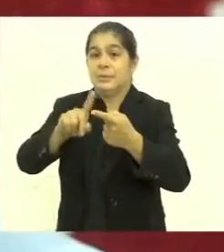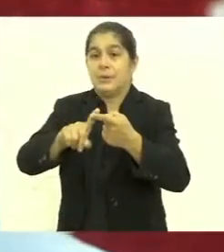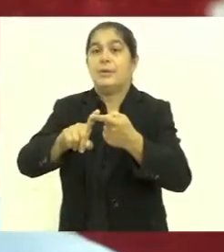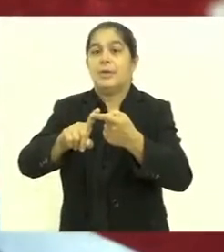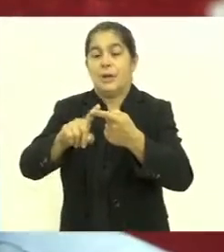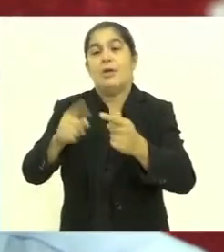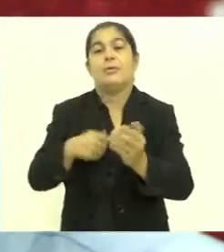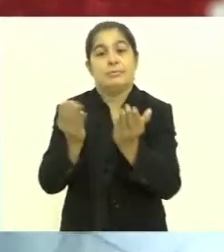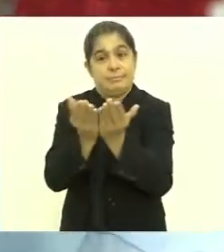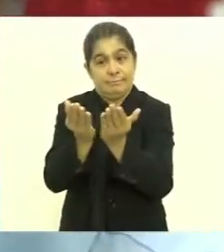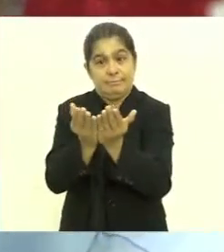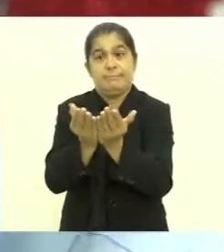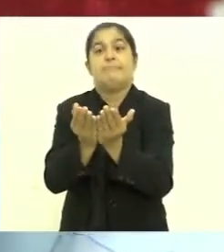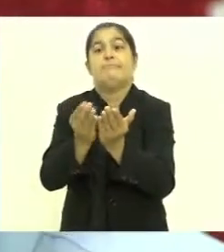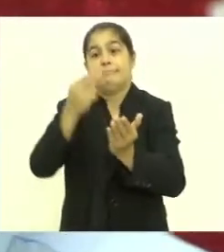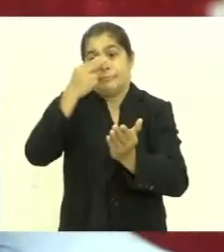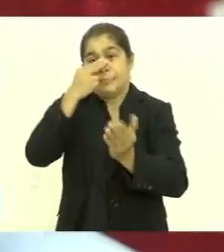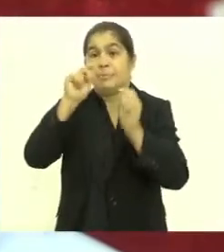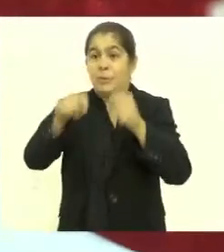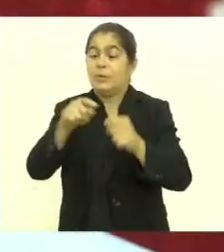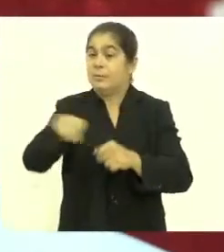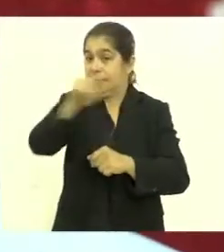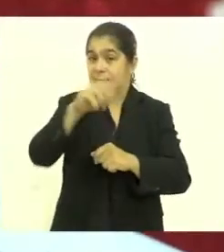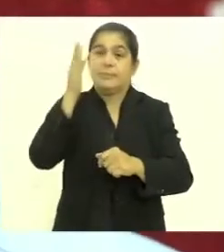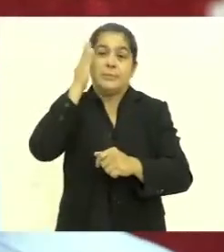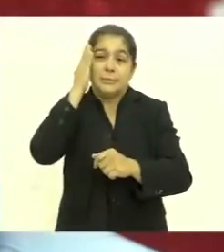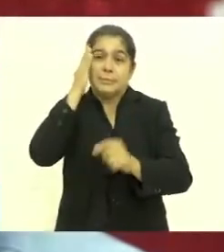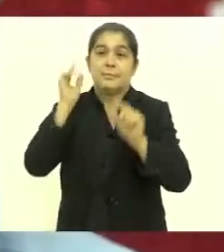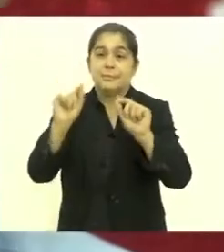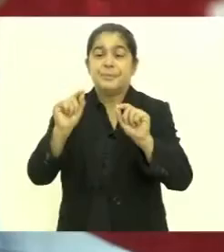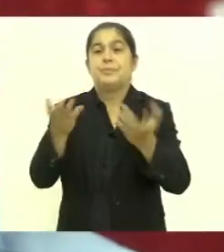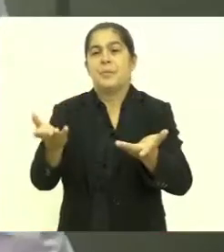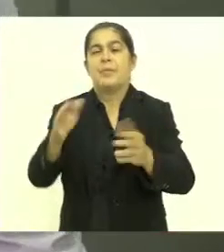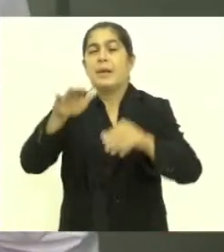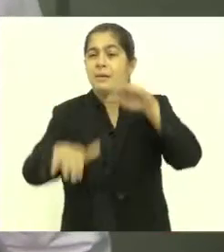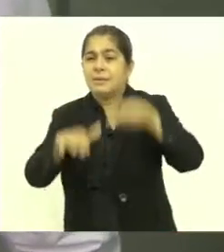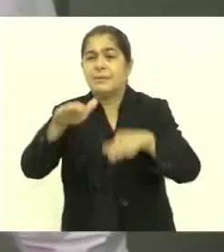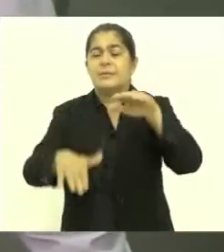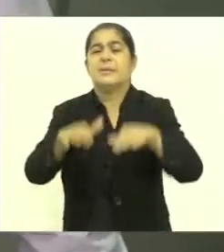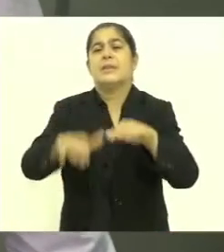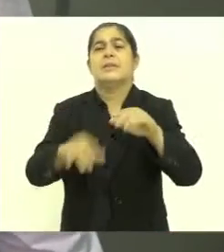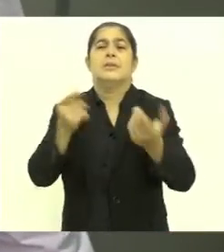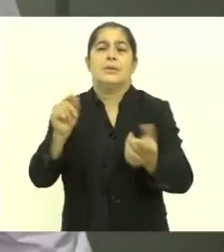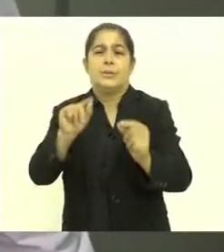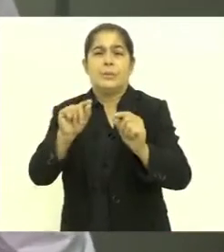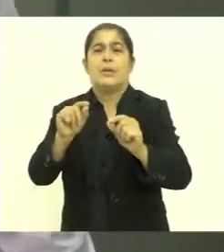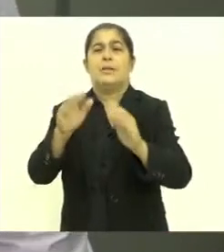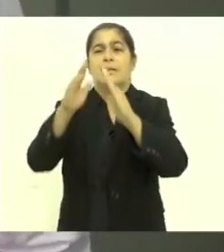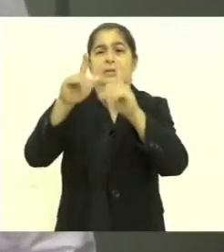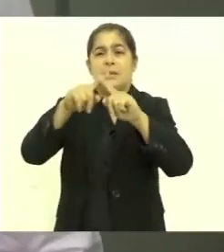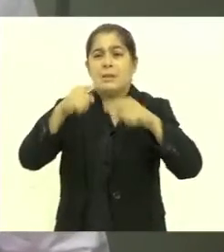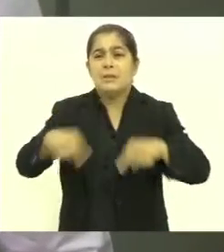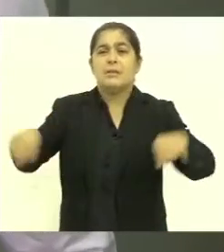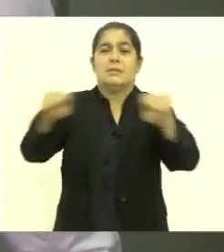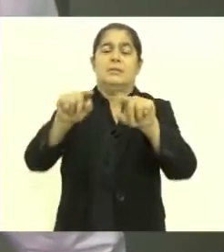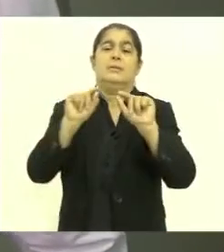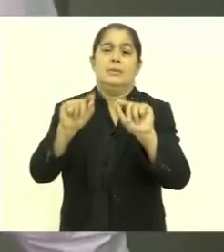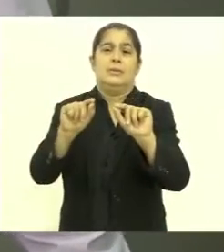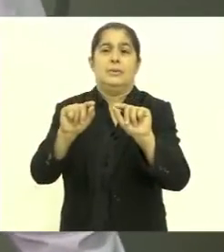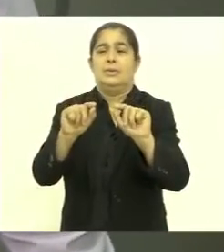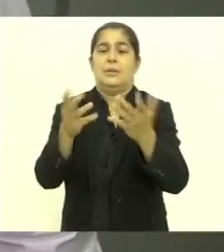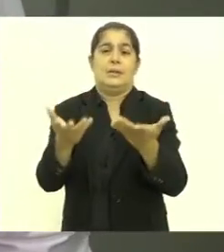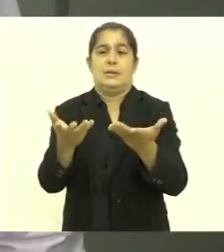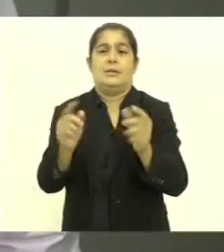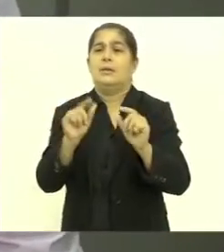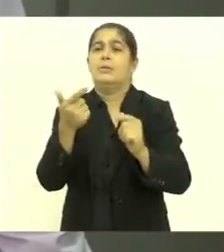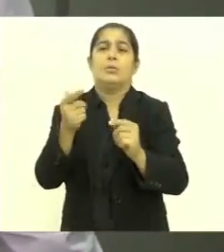vida religiosa. Eu, como cristão evangélico, vocês sabem que muitas das vezes, dentro das